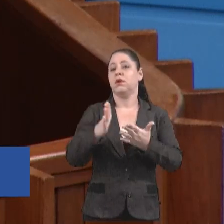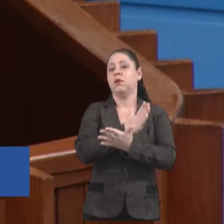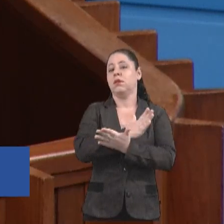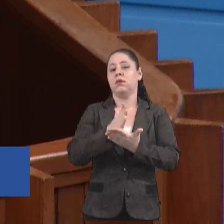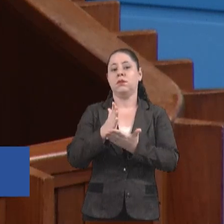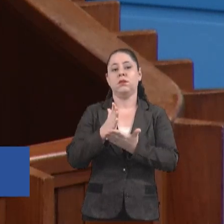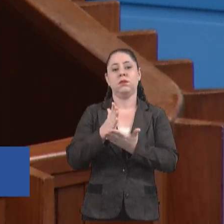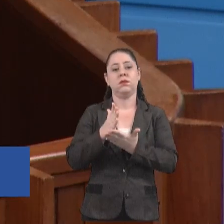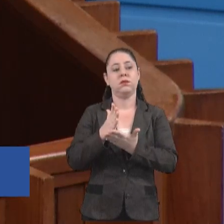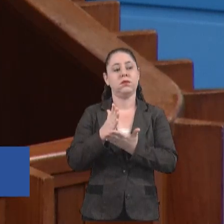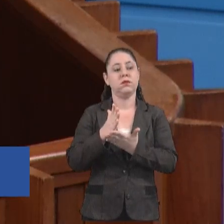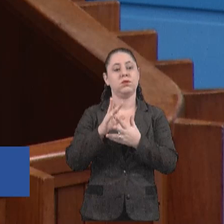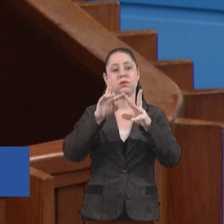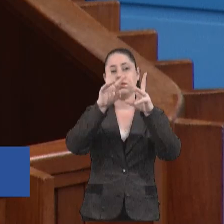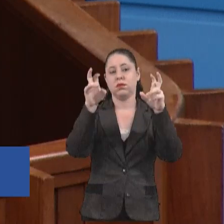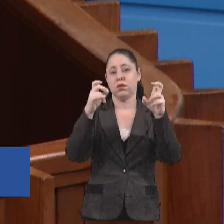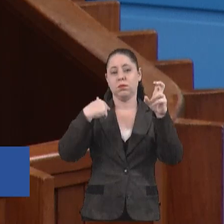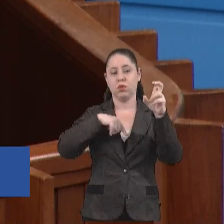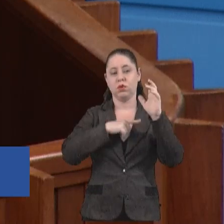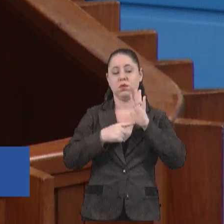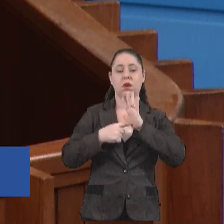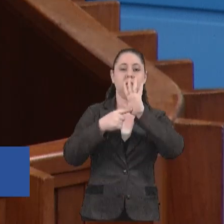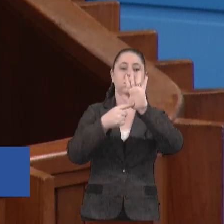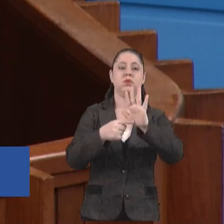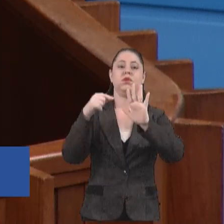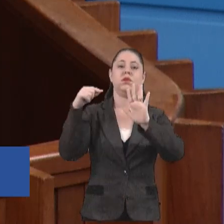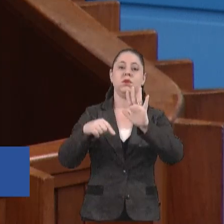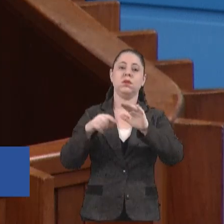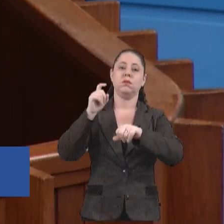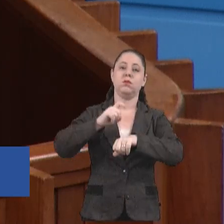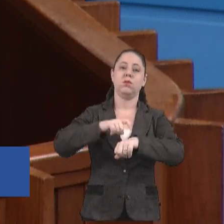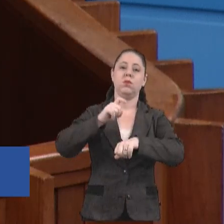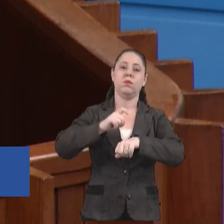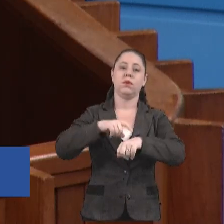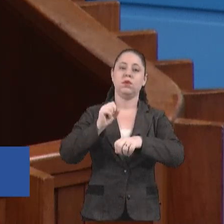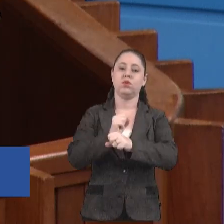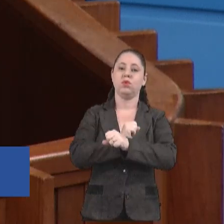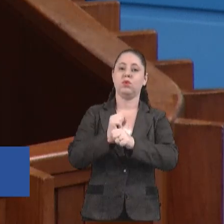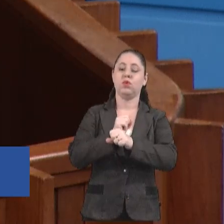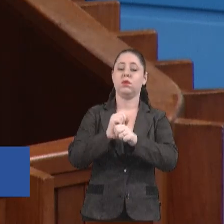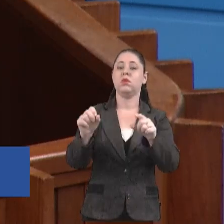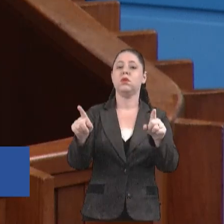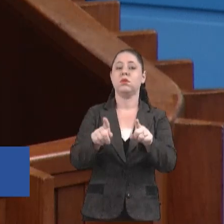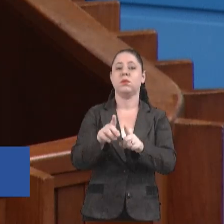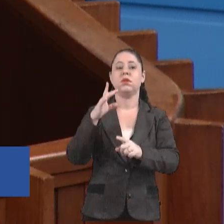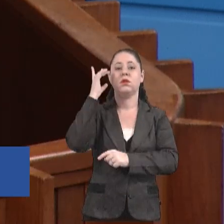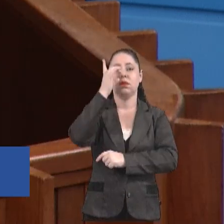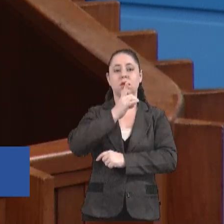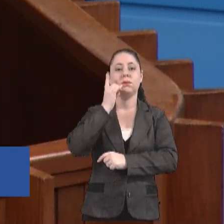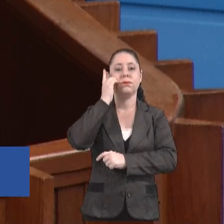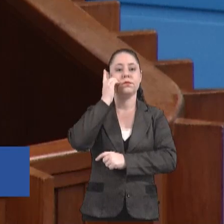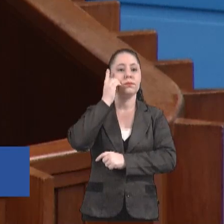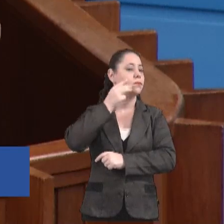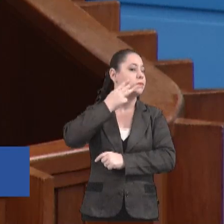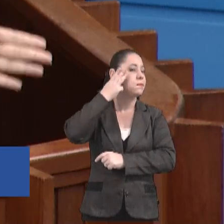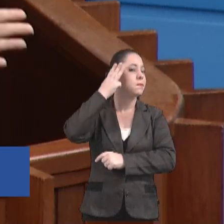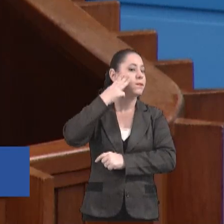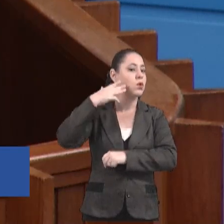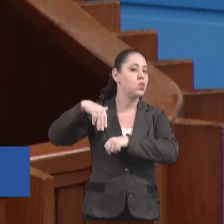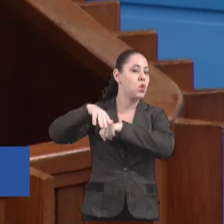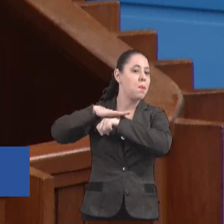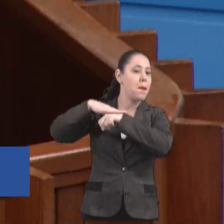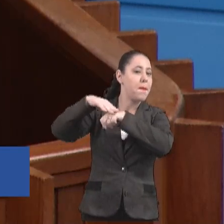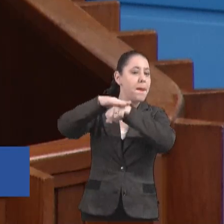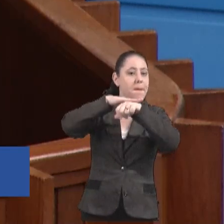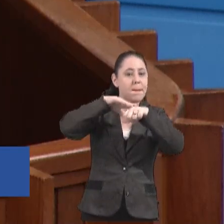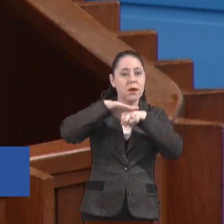alguns dos temas que nós apresentamos aqui durante esse ano. Inclusive, deputada Mara, na conversa que